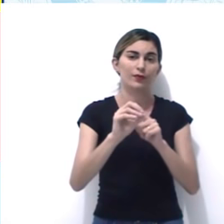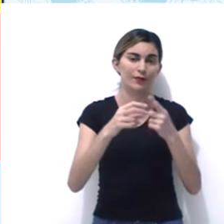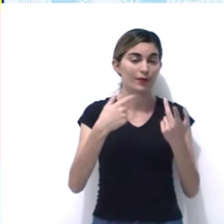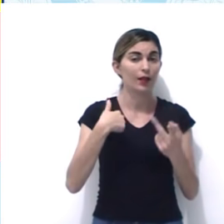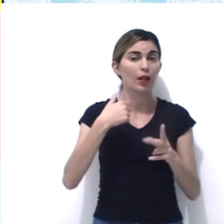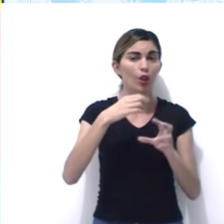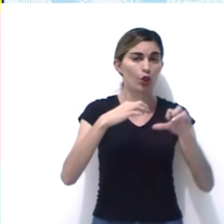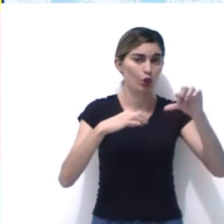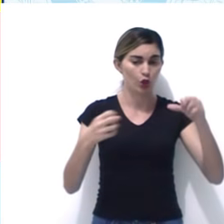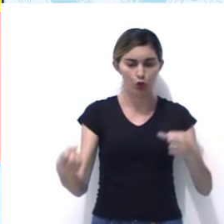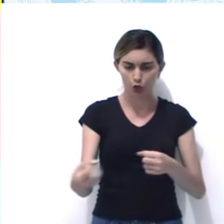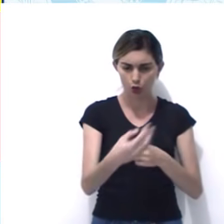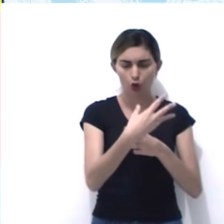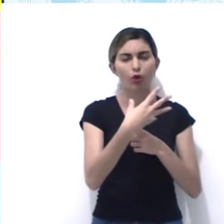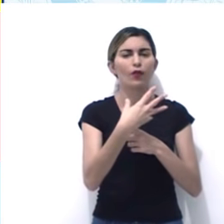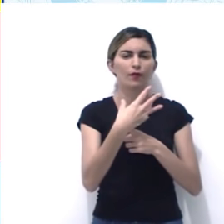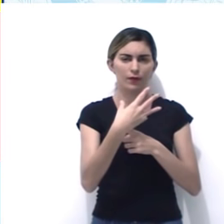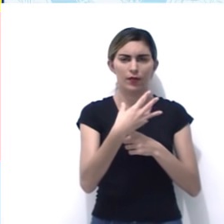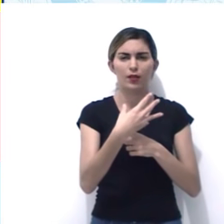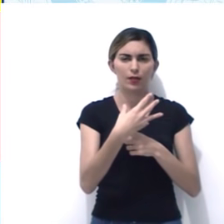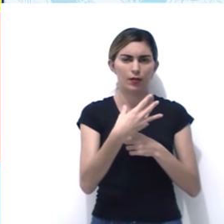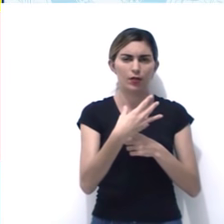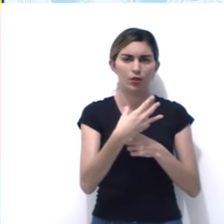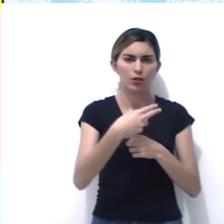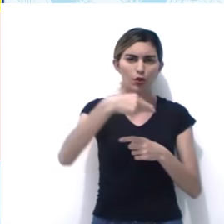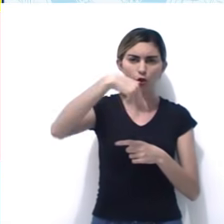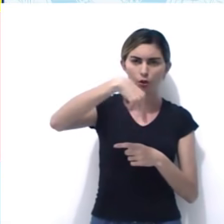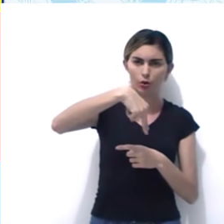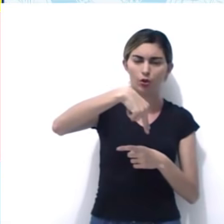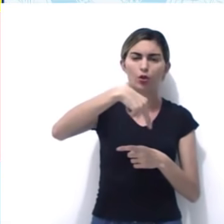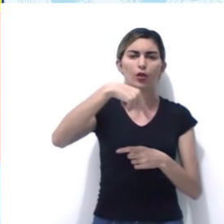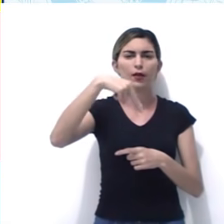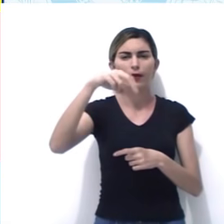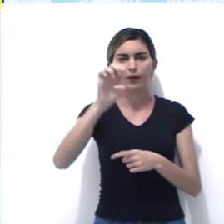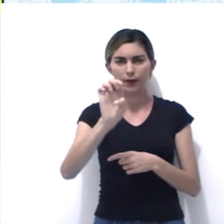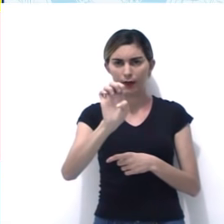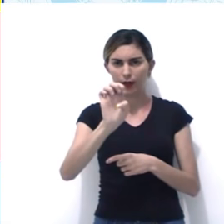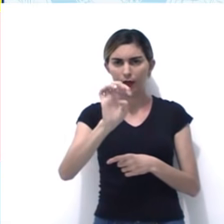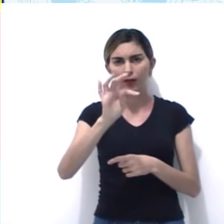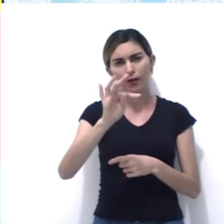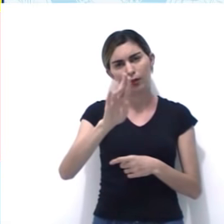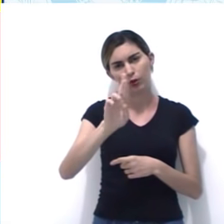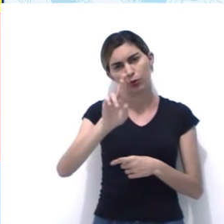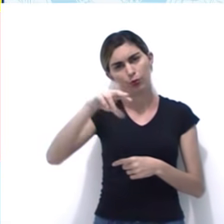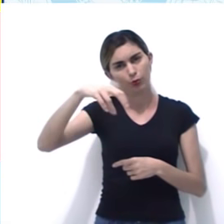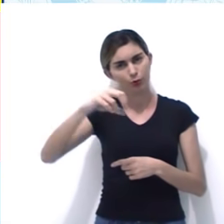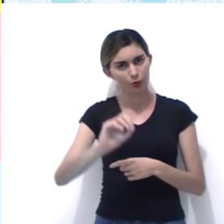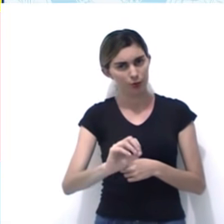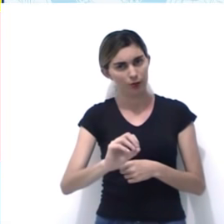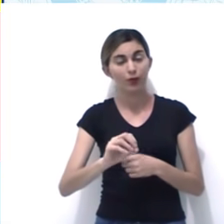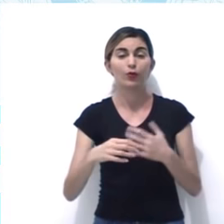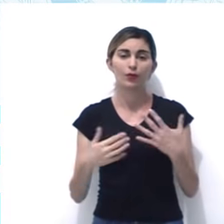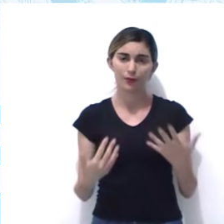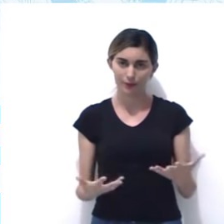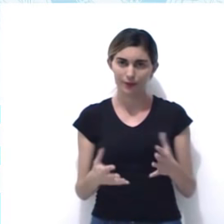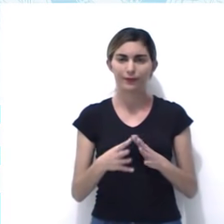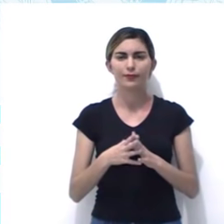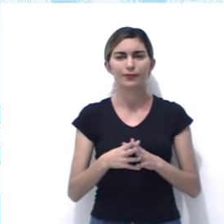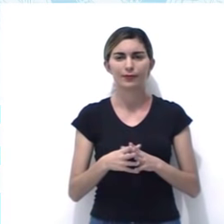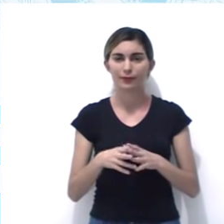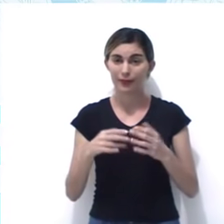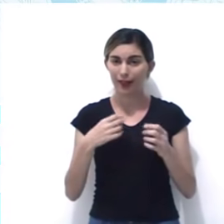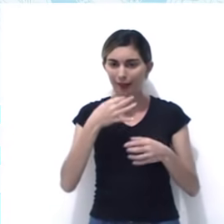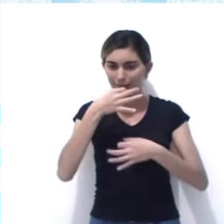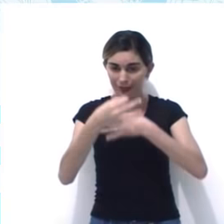nova vai indicar o planeta a inicial n vai indicar o planeta netuno essa